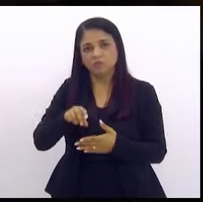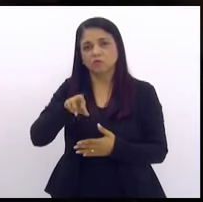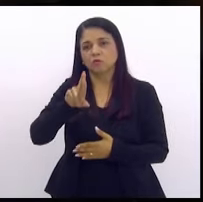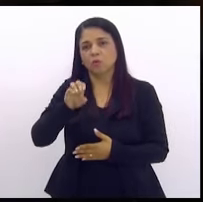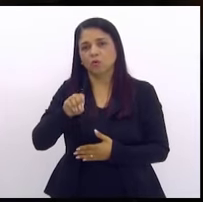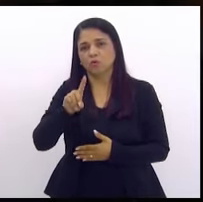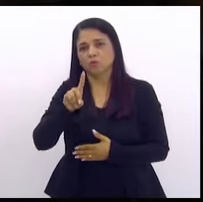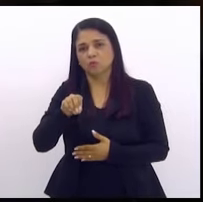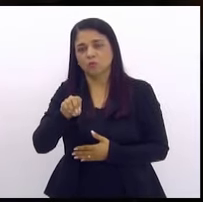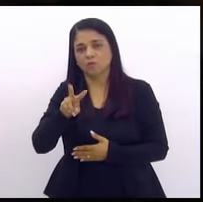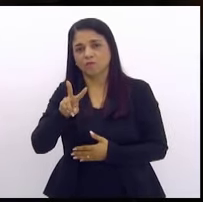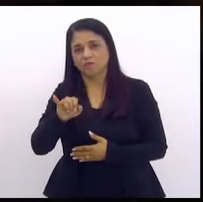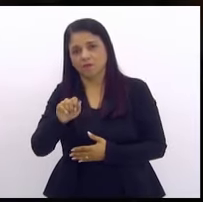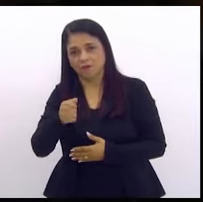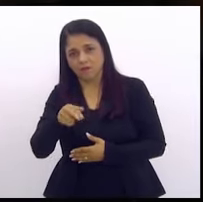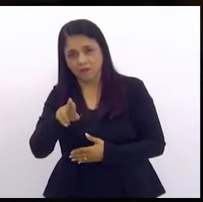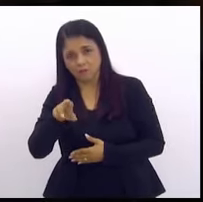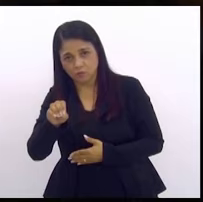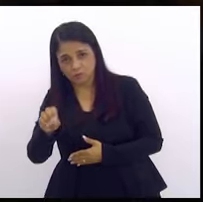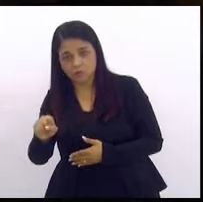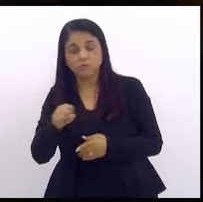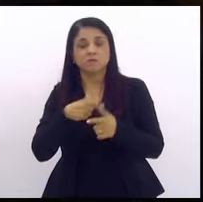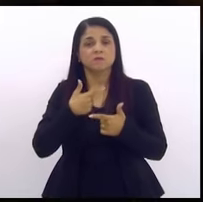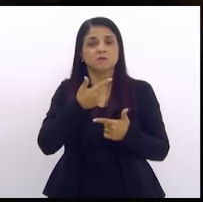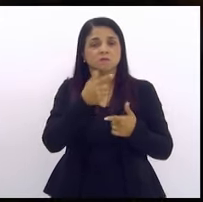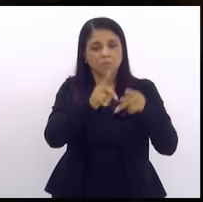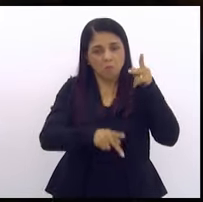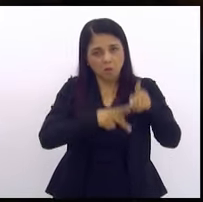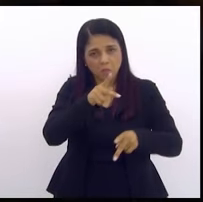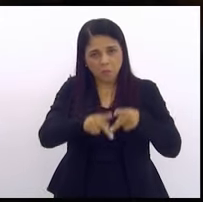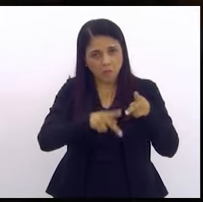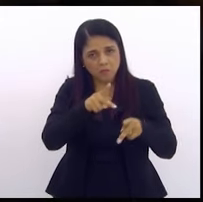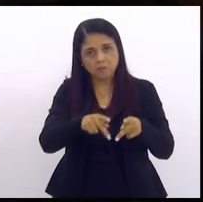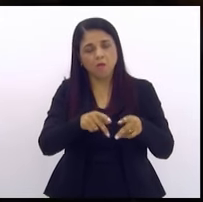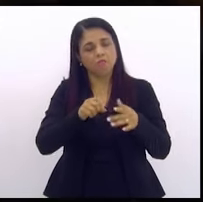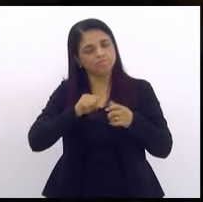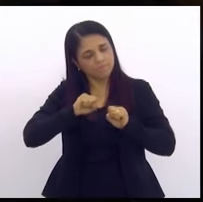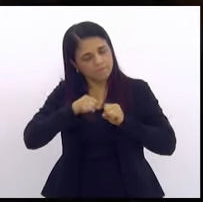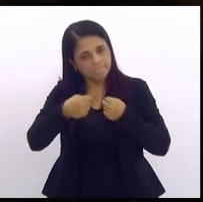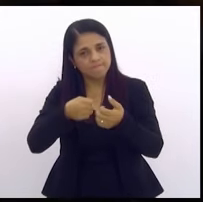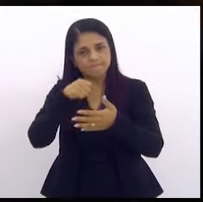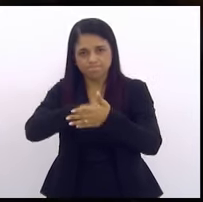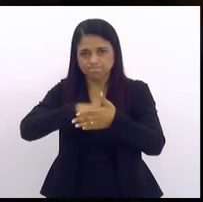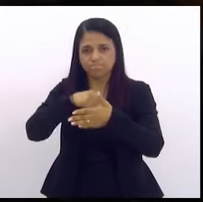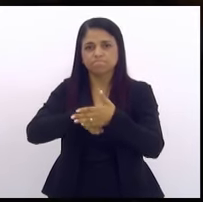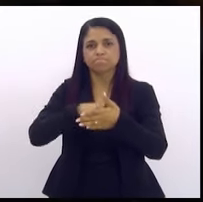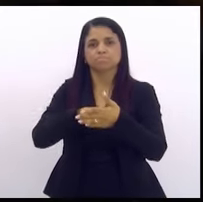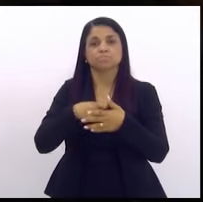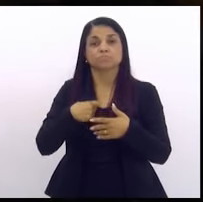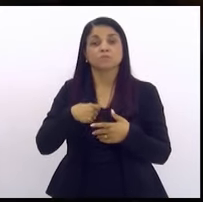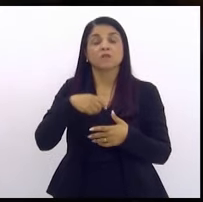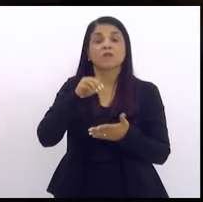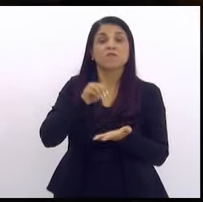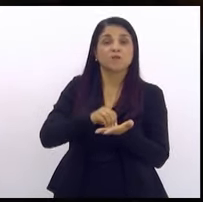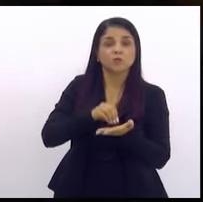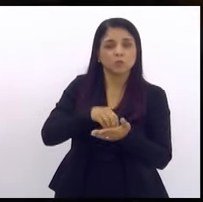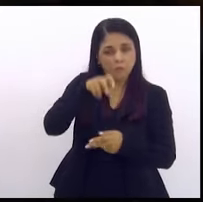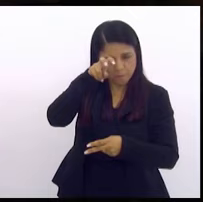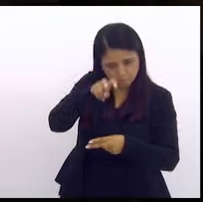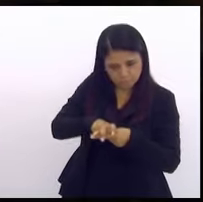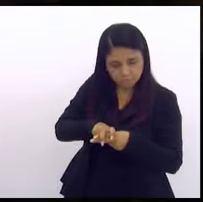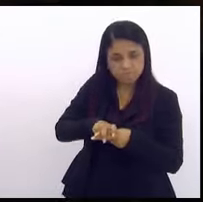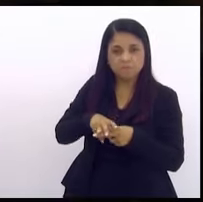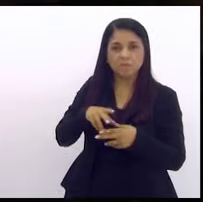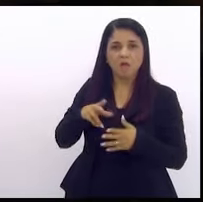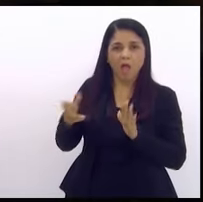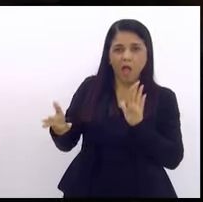e por todas as milhares, dezenas de milhares de pessoas que sofrem diariamente. E se está faltando alguém para sentar naquela cadeira e assumir com